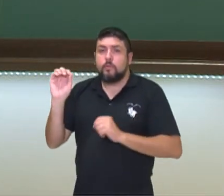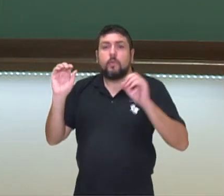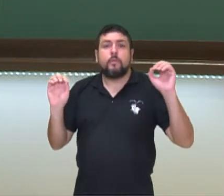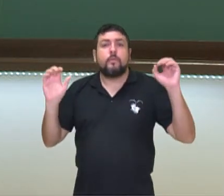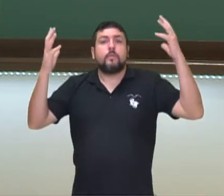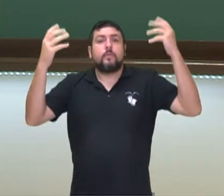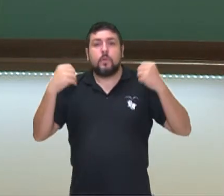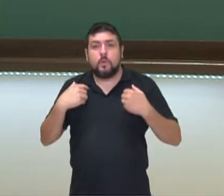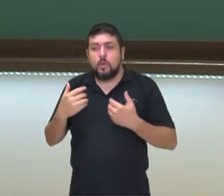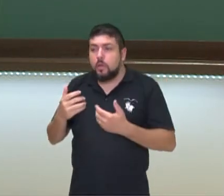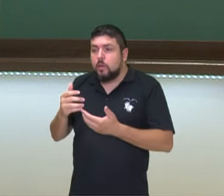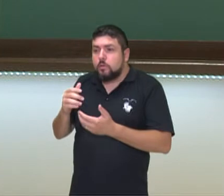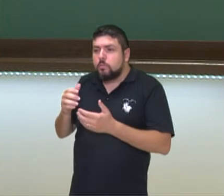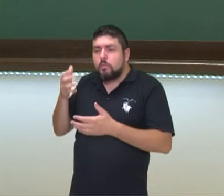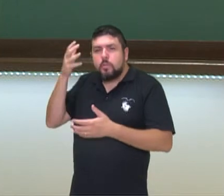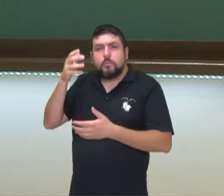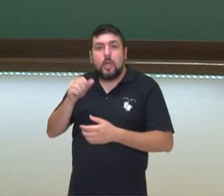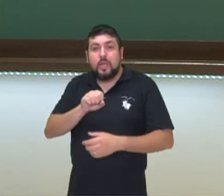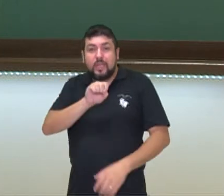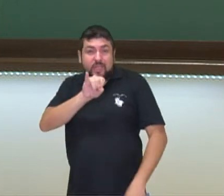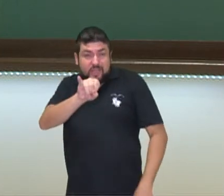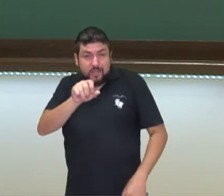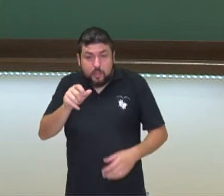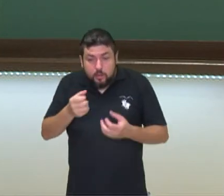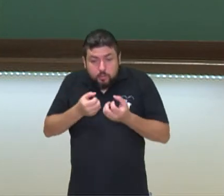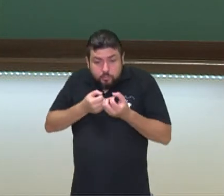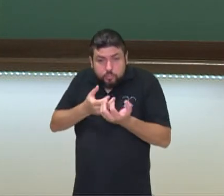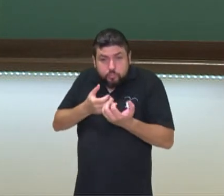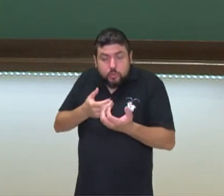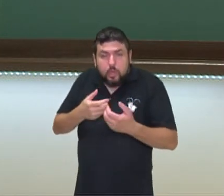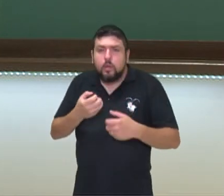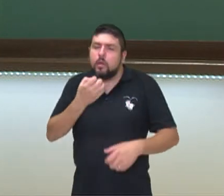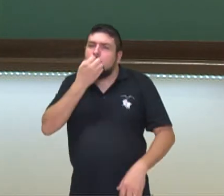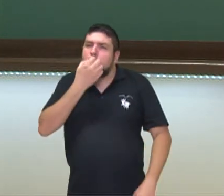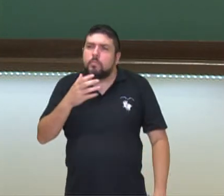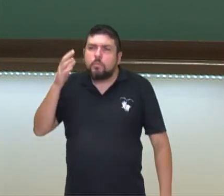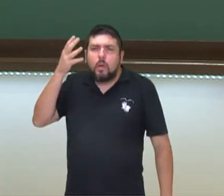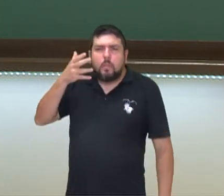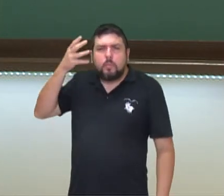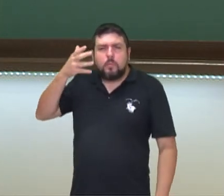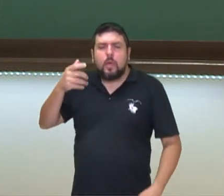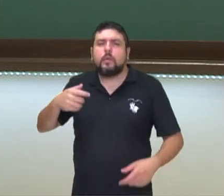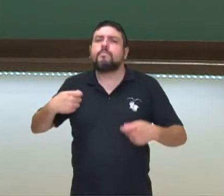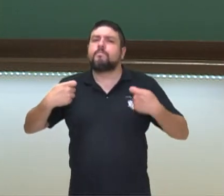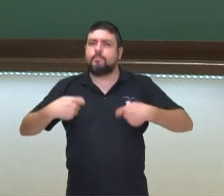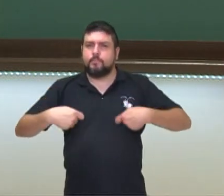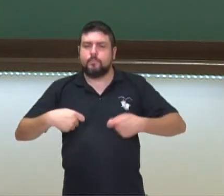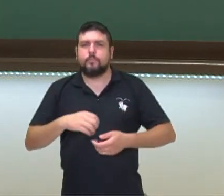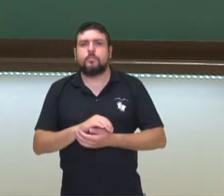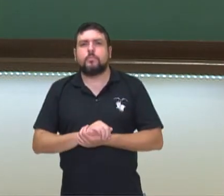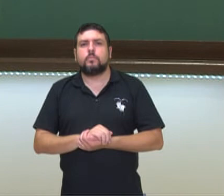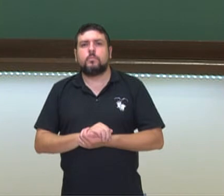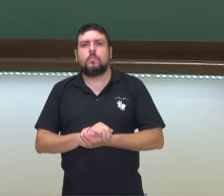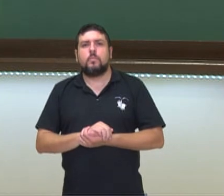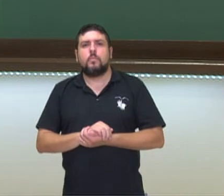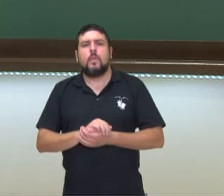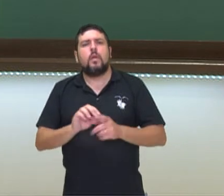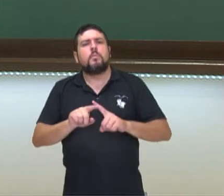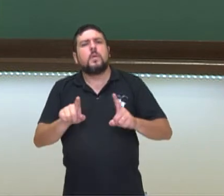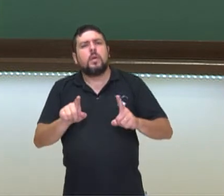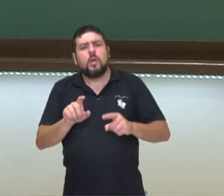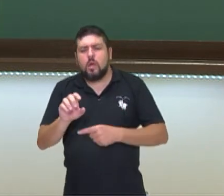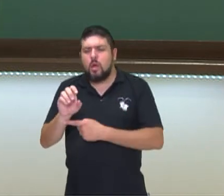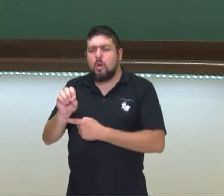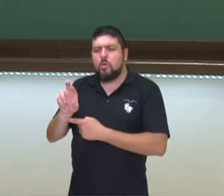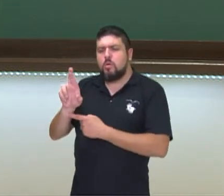uma mensagem, a oratória é importante, uma boa oratória é necessária. E de onde surgiu essa